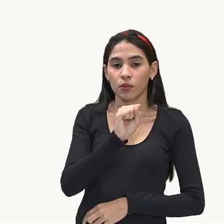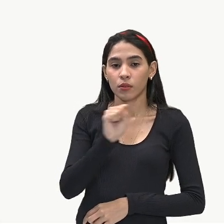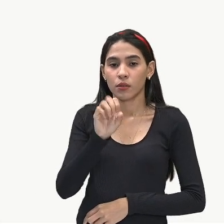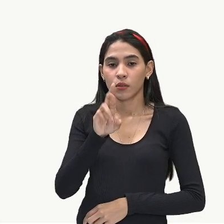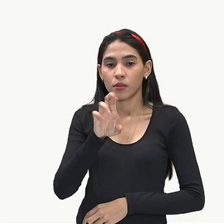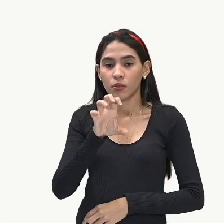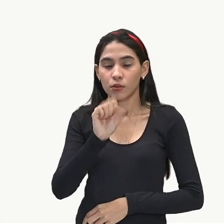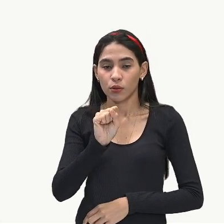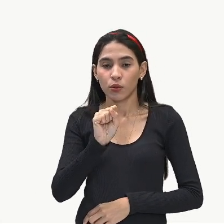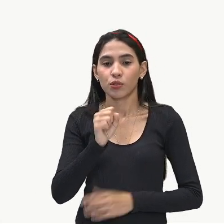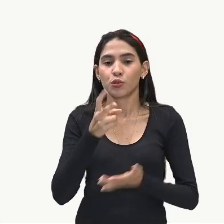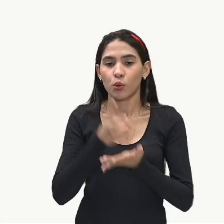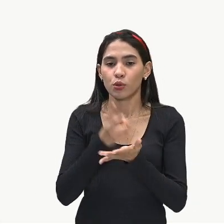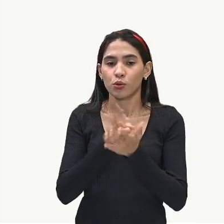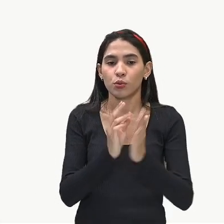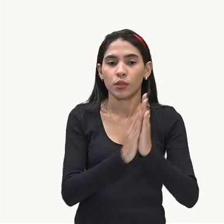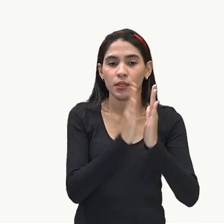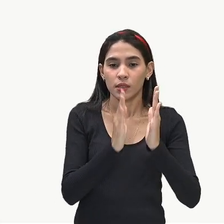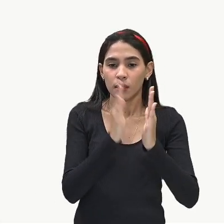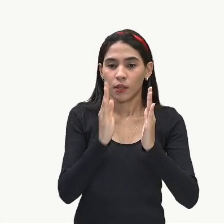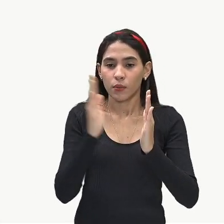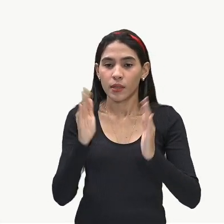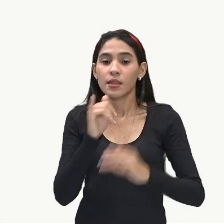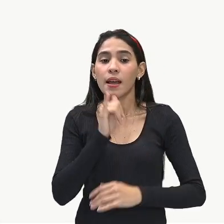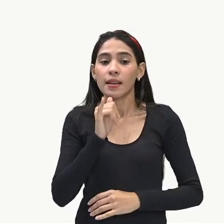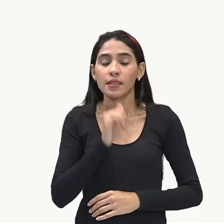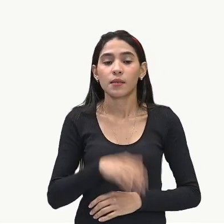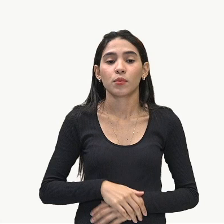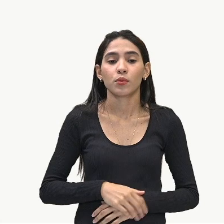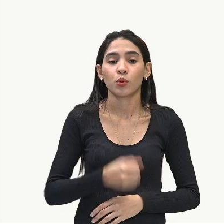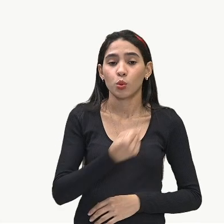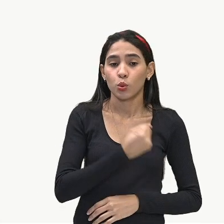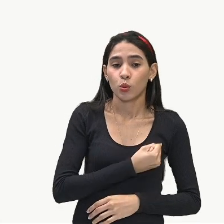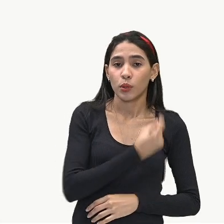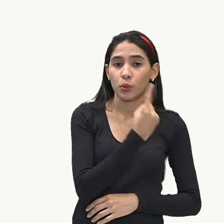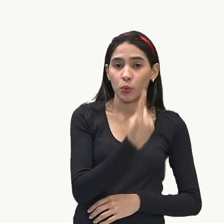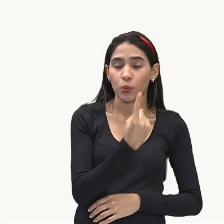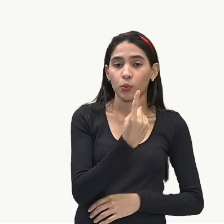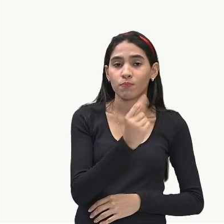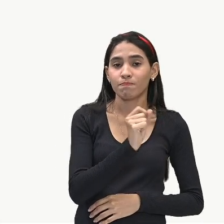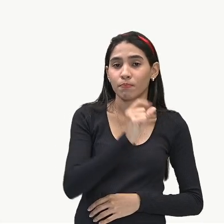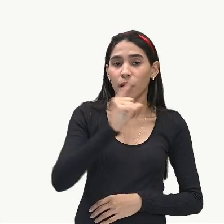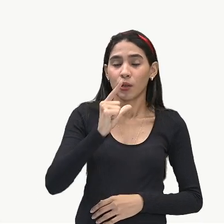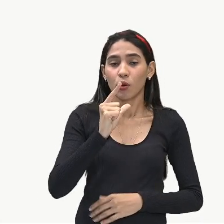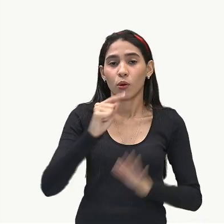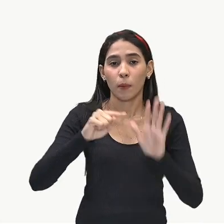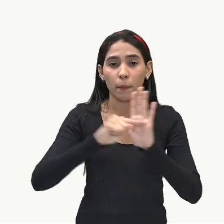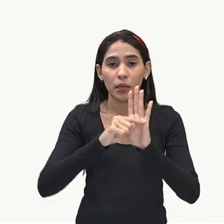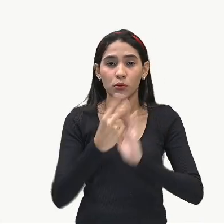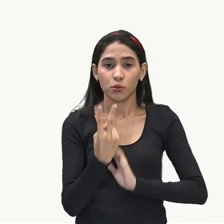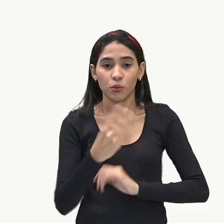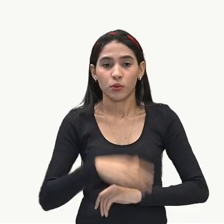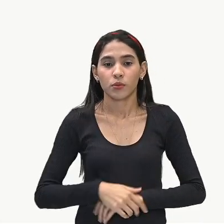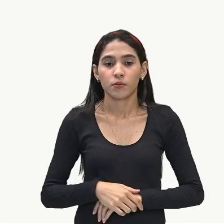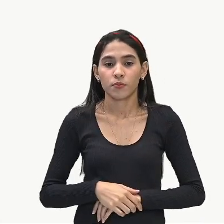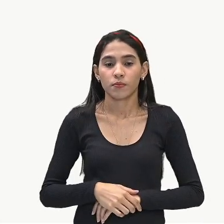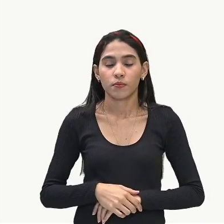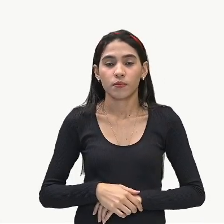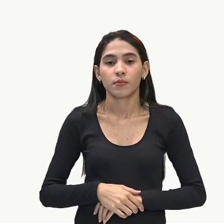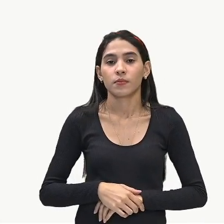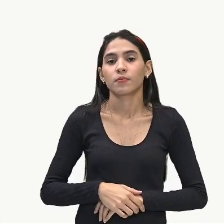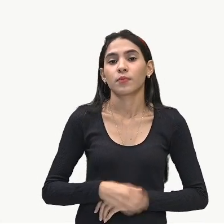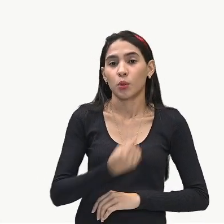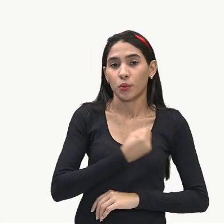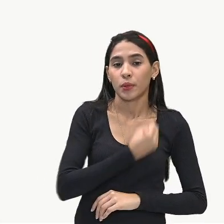Eu tenho 1, que é maior que menos 2, por exemplo. Na sequência, eu já tenho o